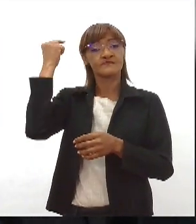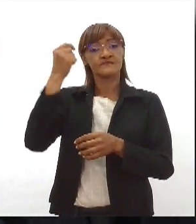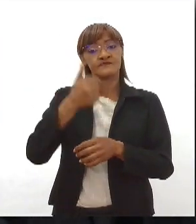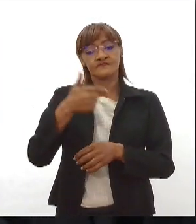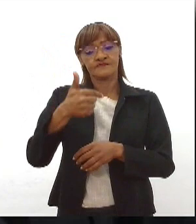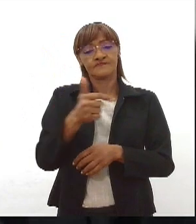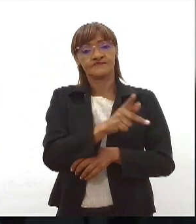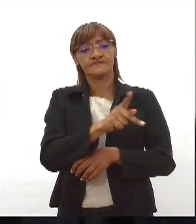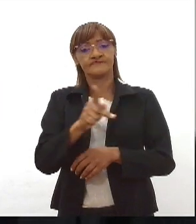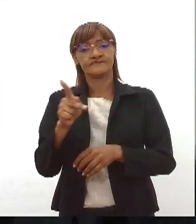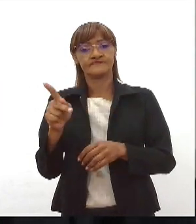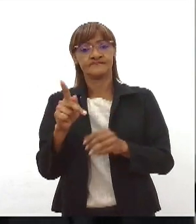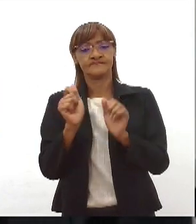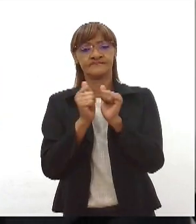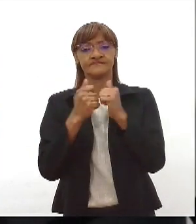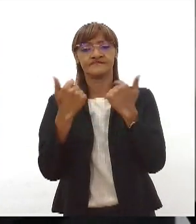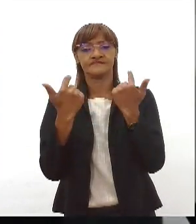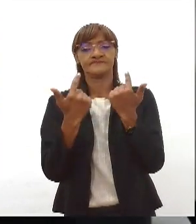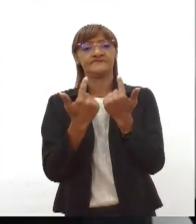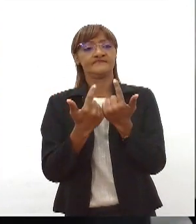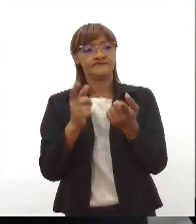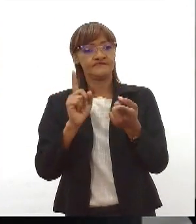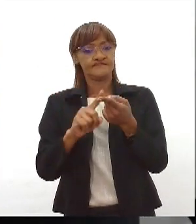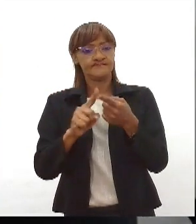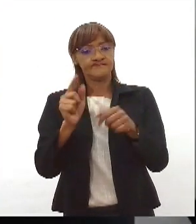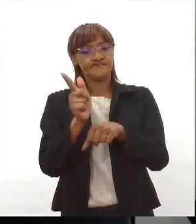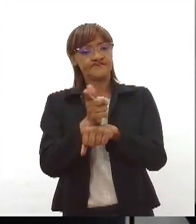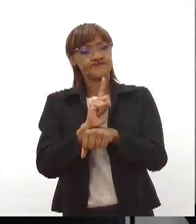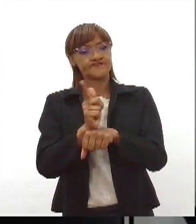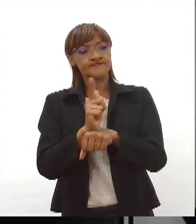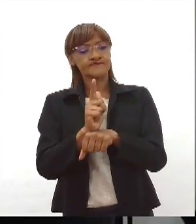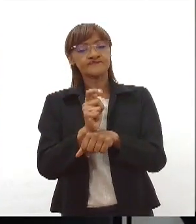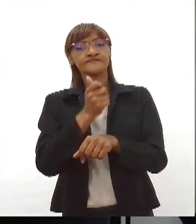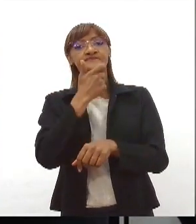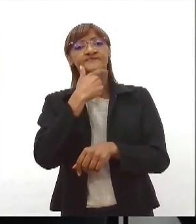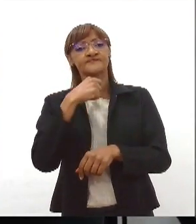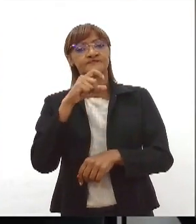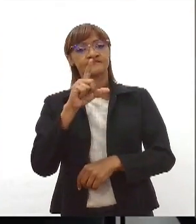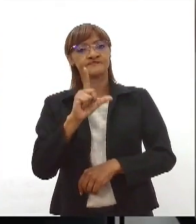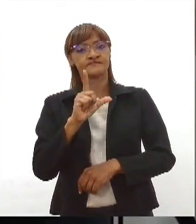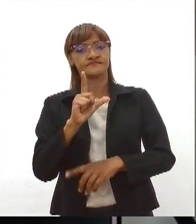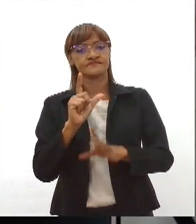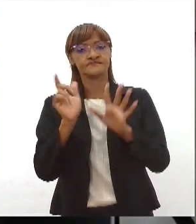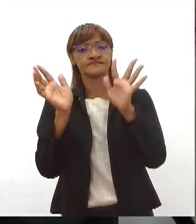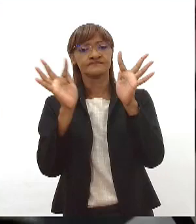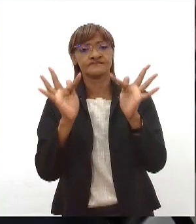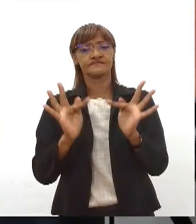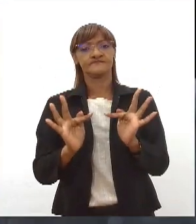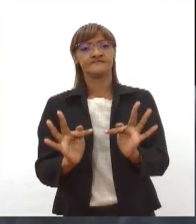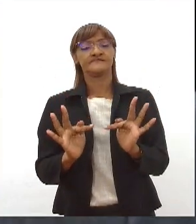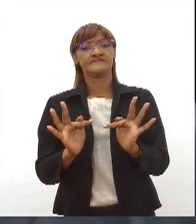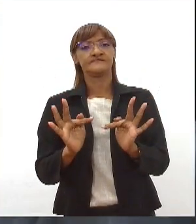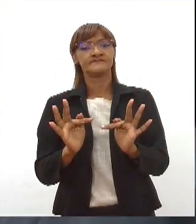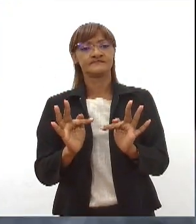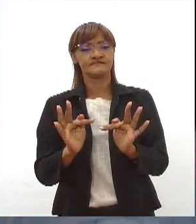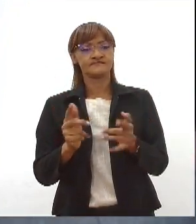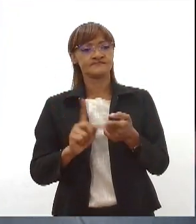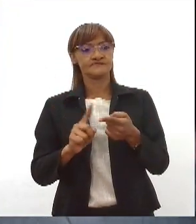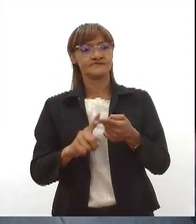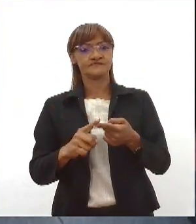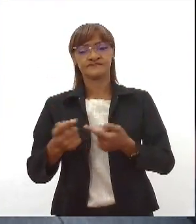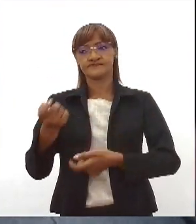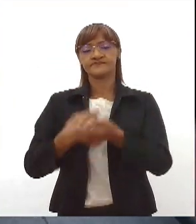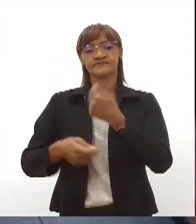Lesi que acompanhou a gestão de Luciano bispo se disse feliz em fazer parte dessa administração e